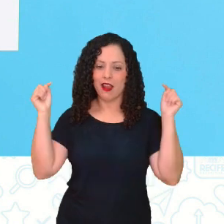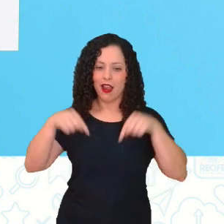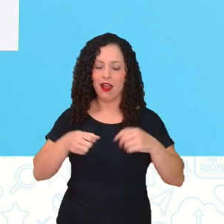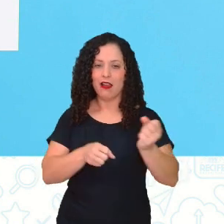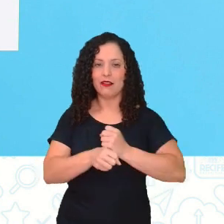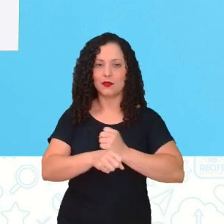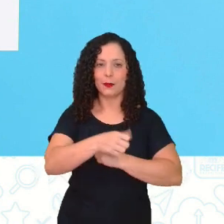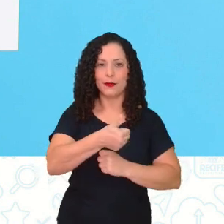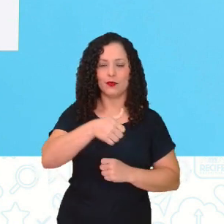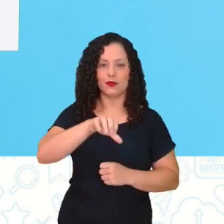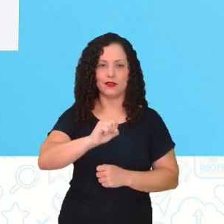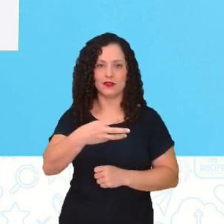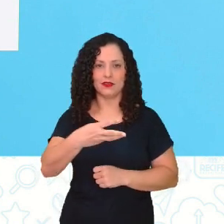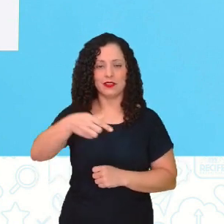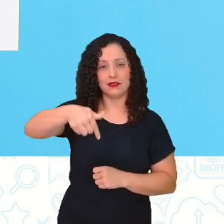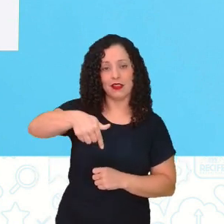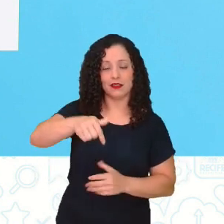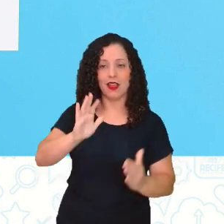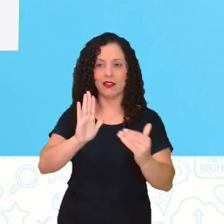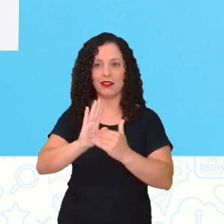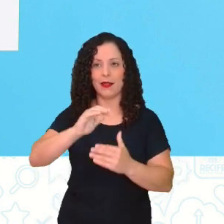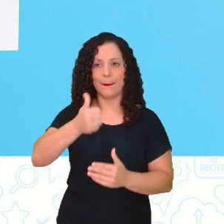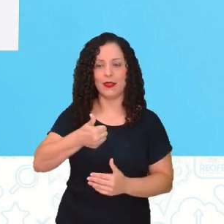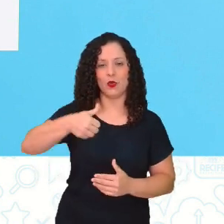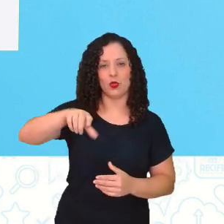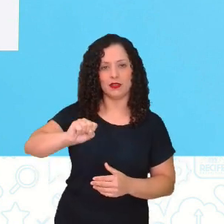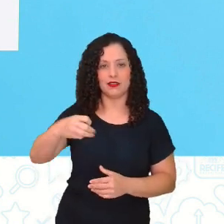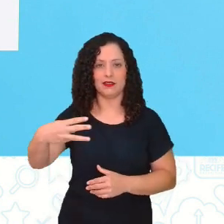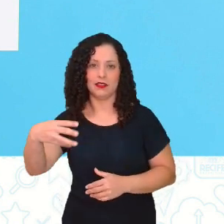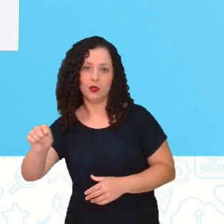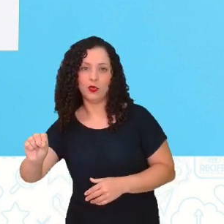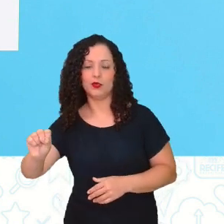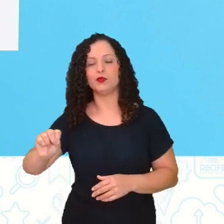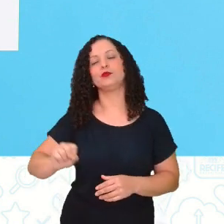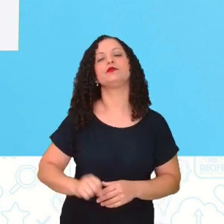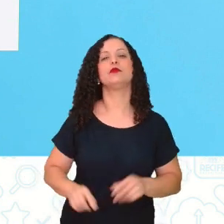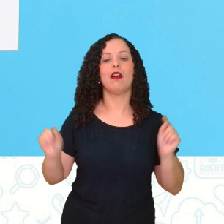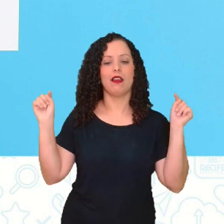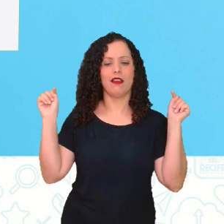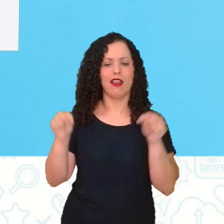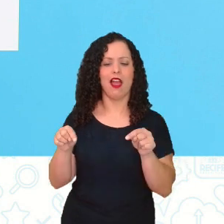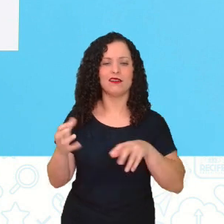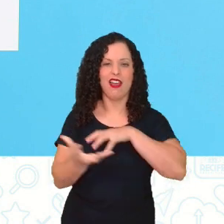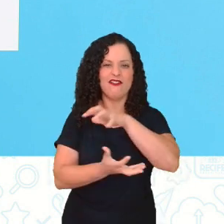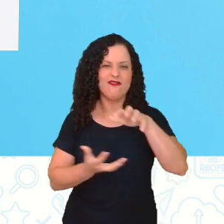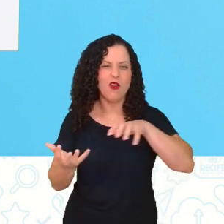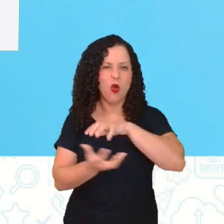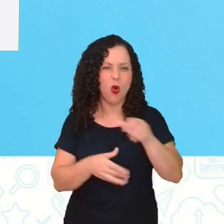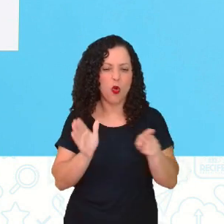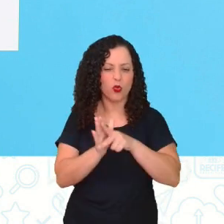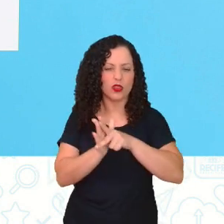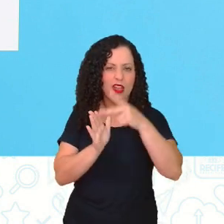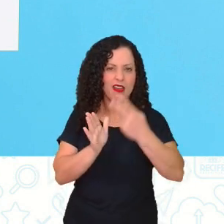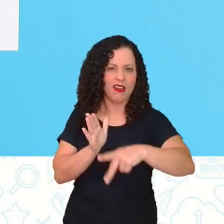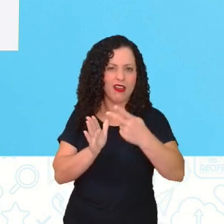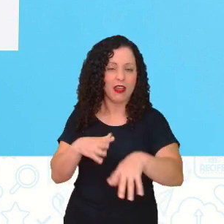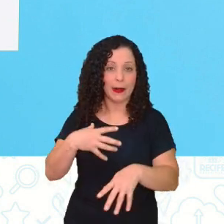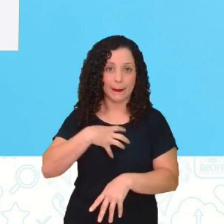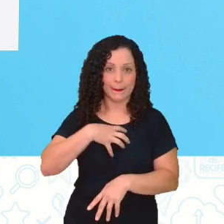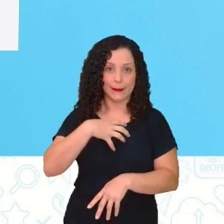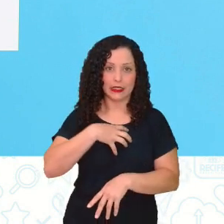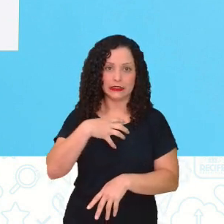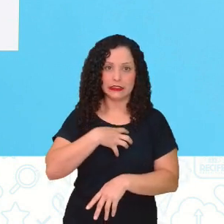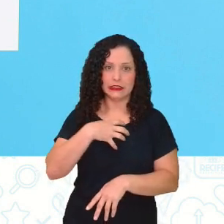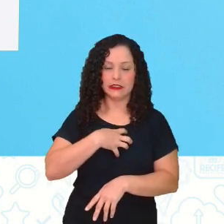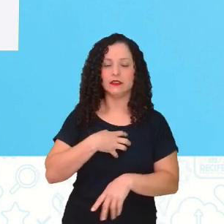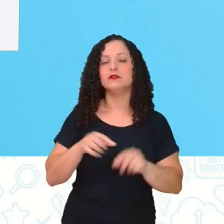de 1837 e 1838, certo? Essa revolta aí especificamente, né, foi